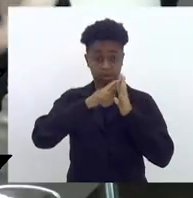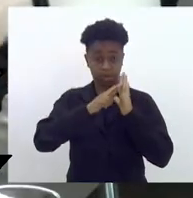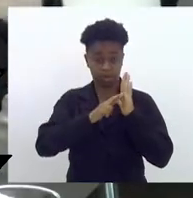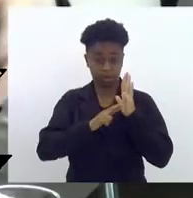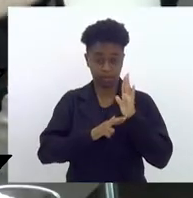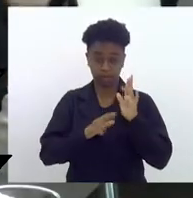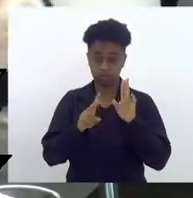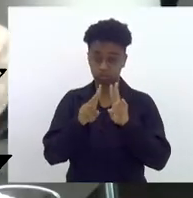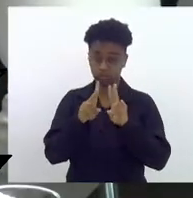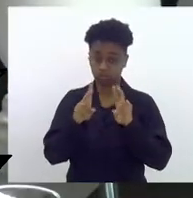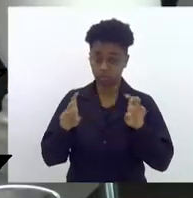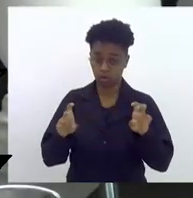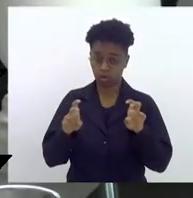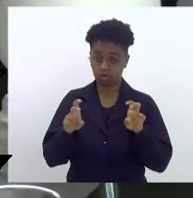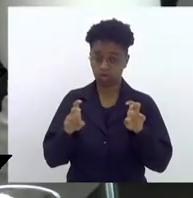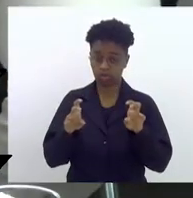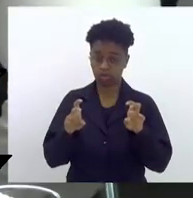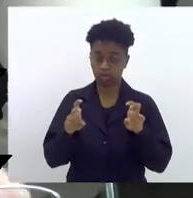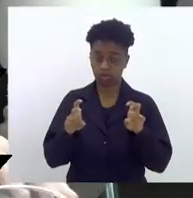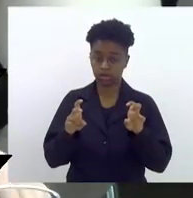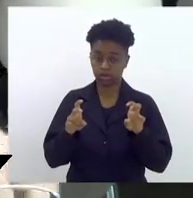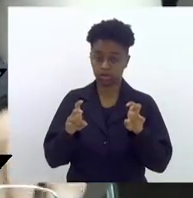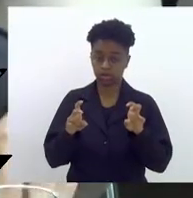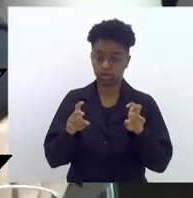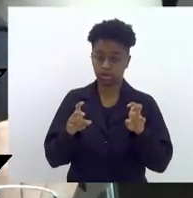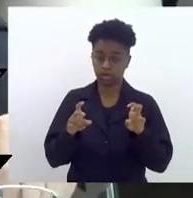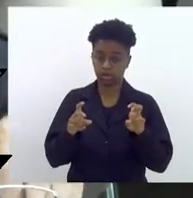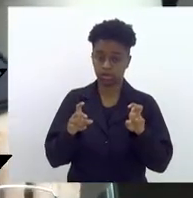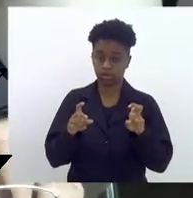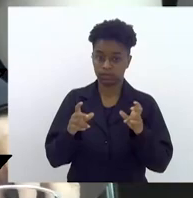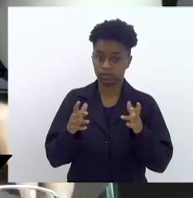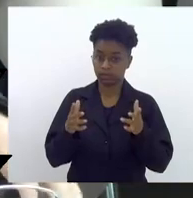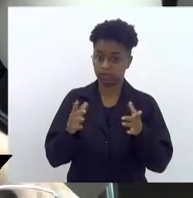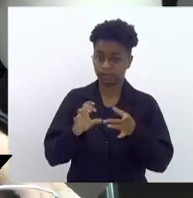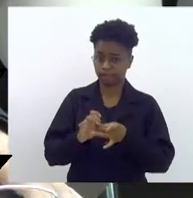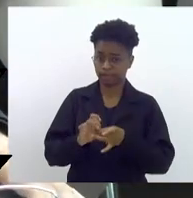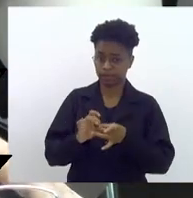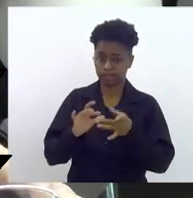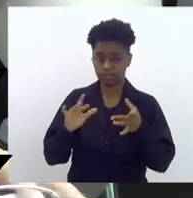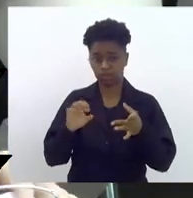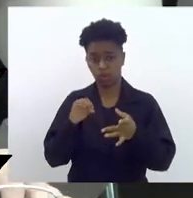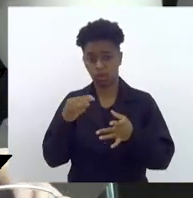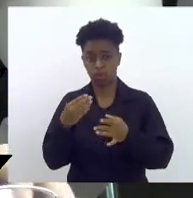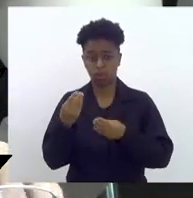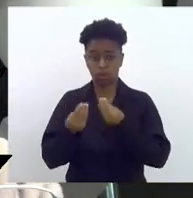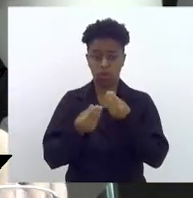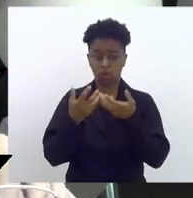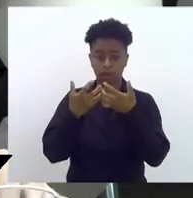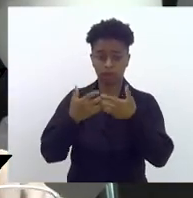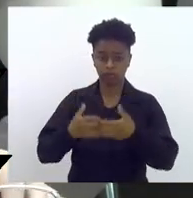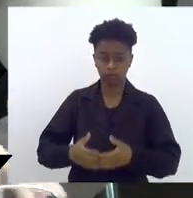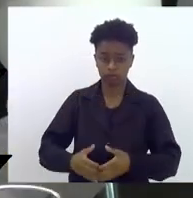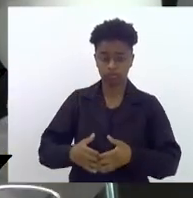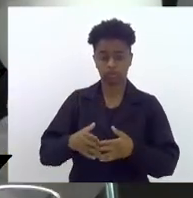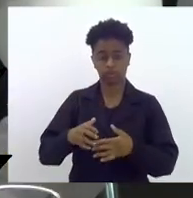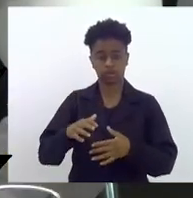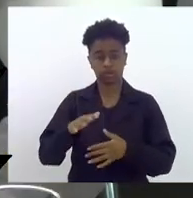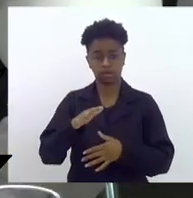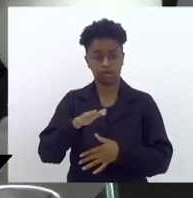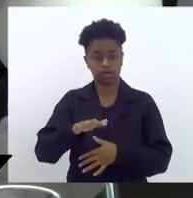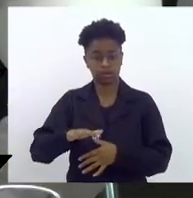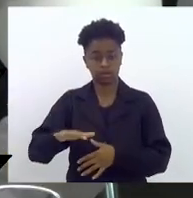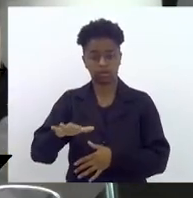aquilo que diz respeito a licenciamento e funcionamento de instalações